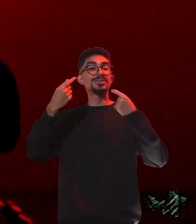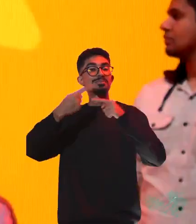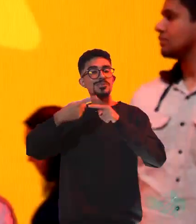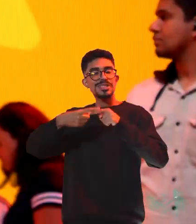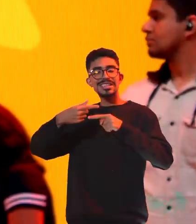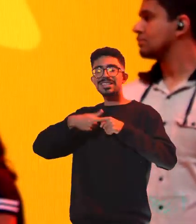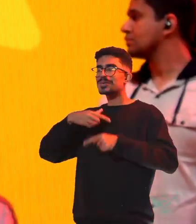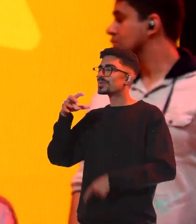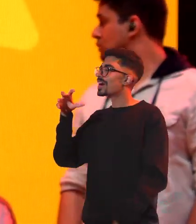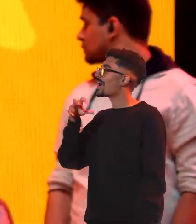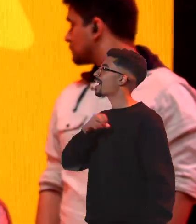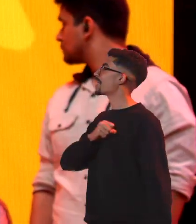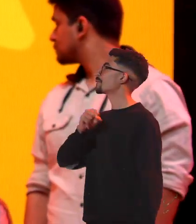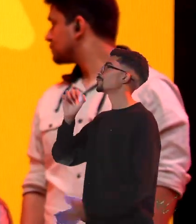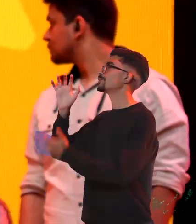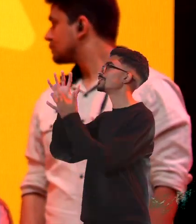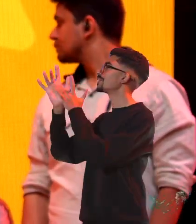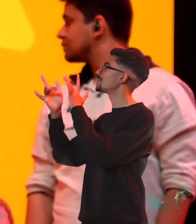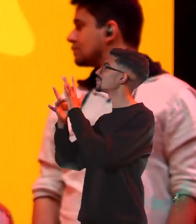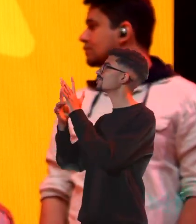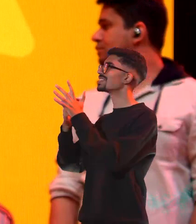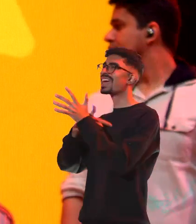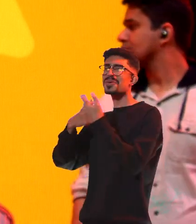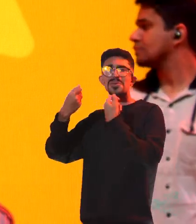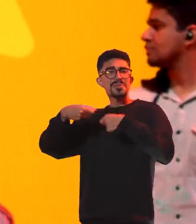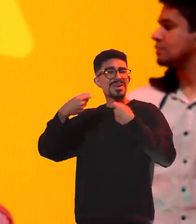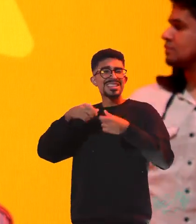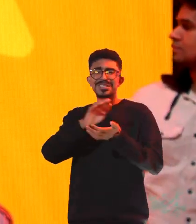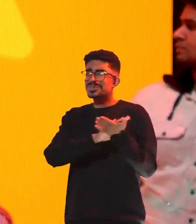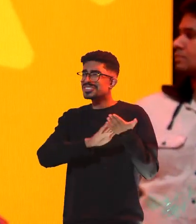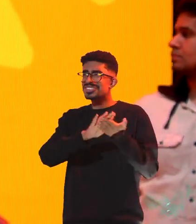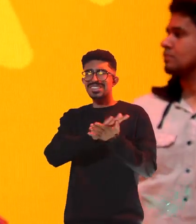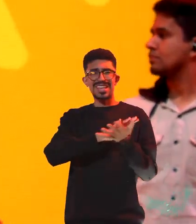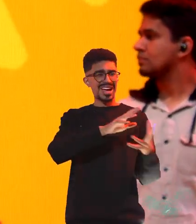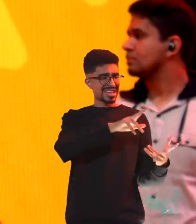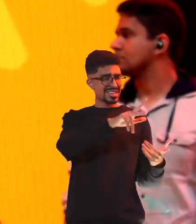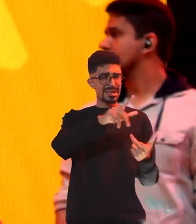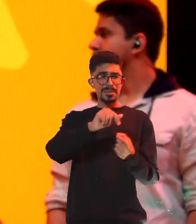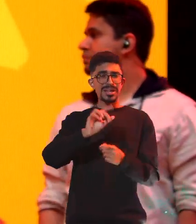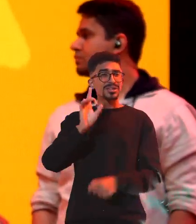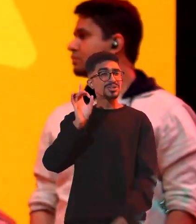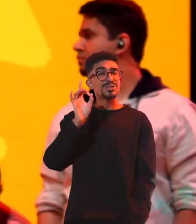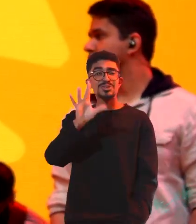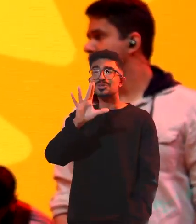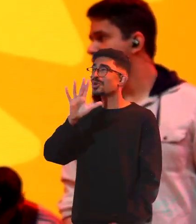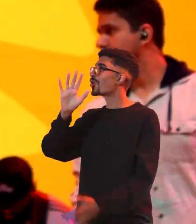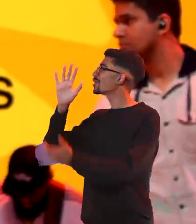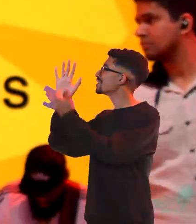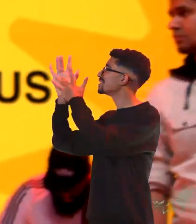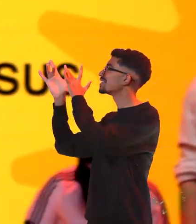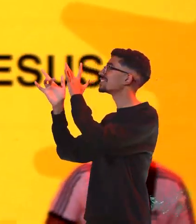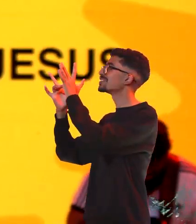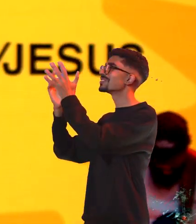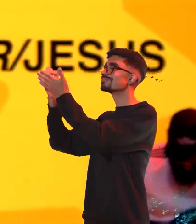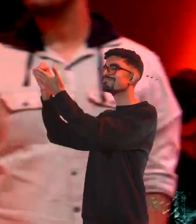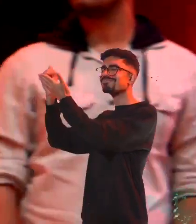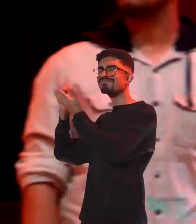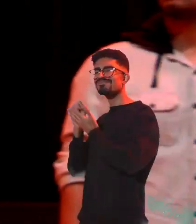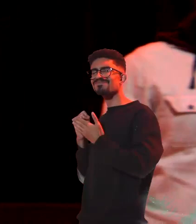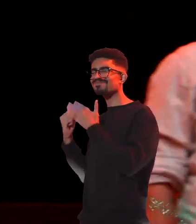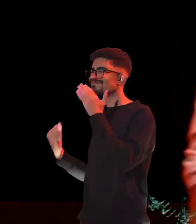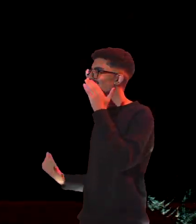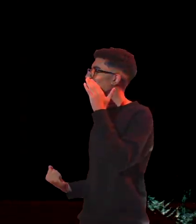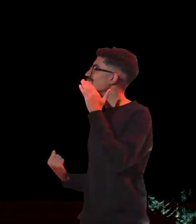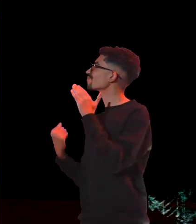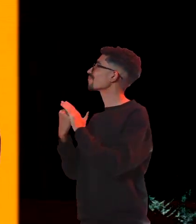nos encontrou, esse amor foi demonstrado na cruz do Calvário. Aquele sangue derramado foi derramado porque eu e você não